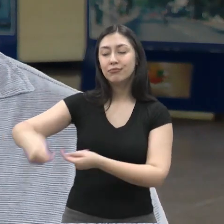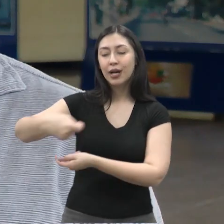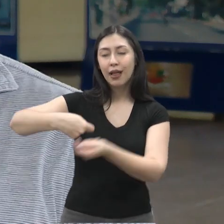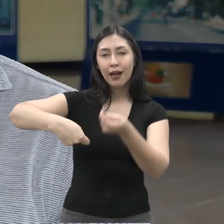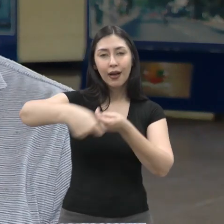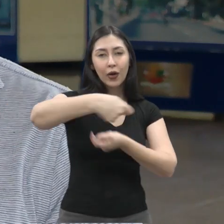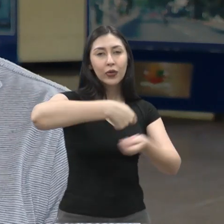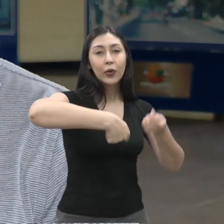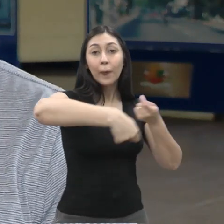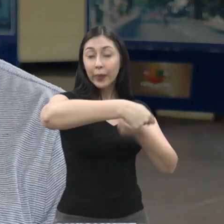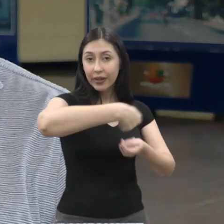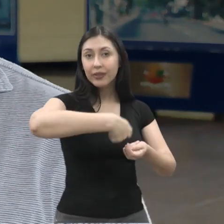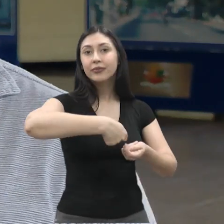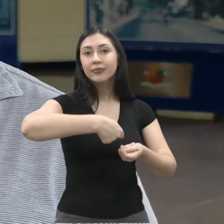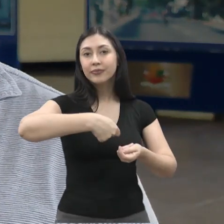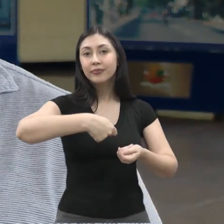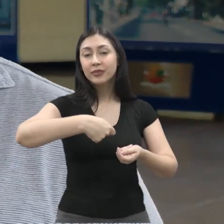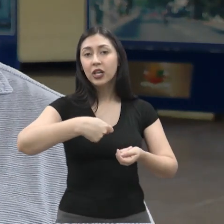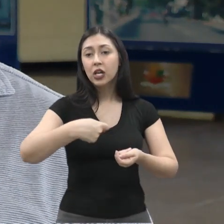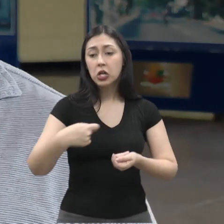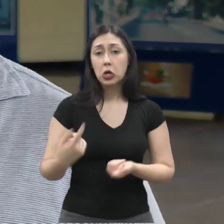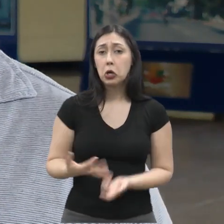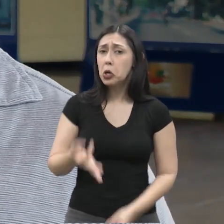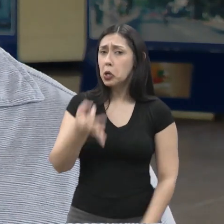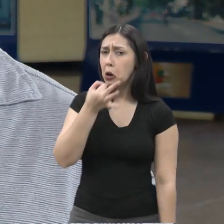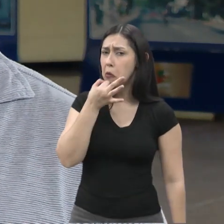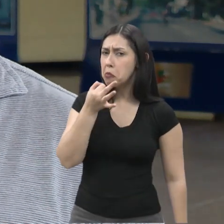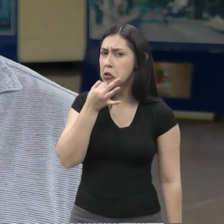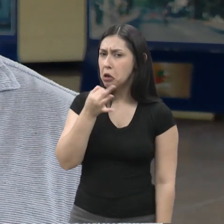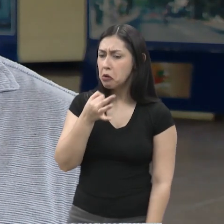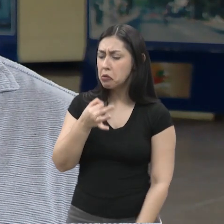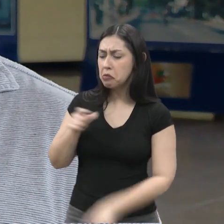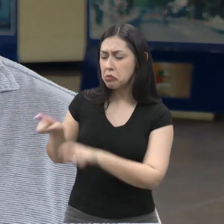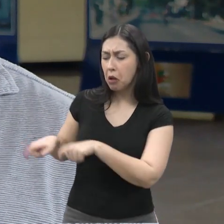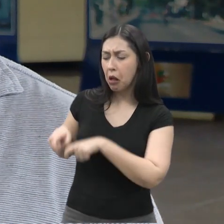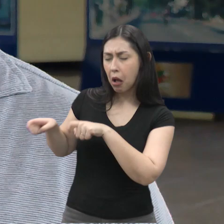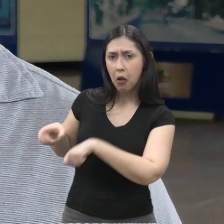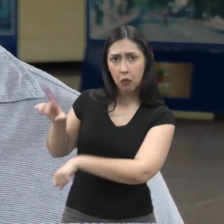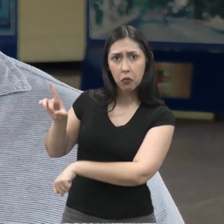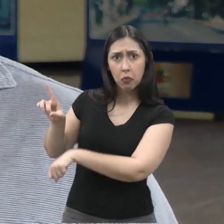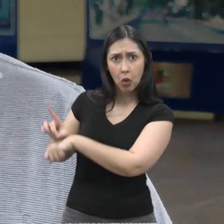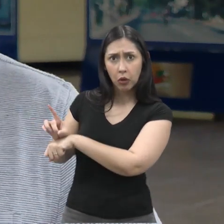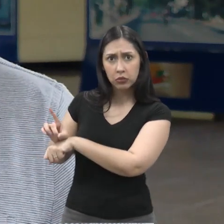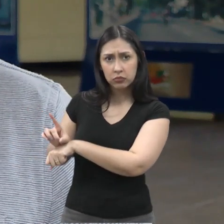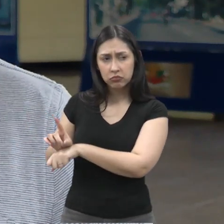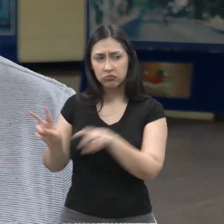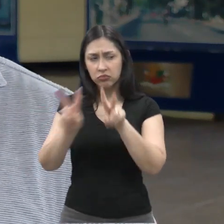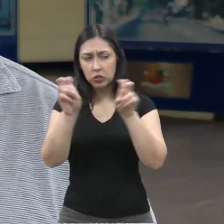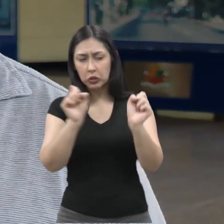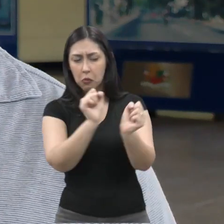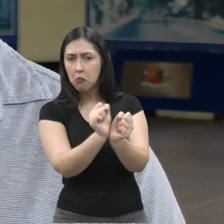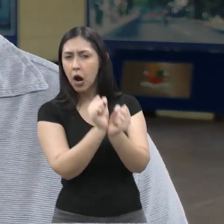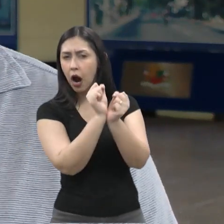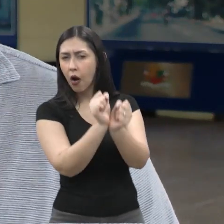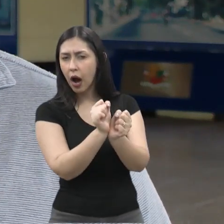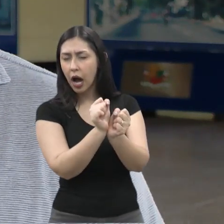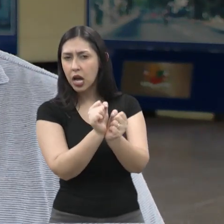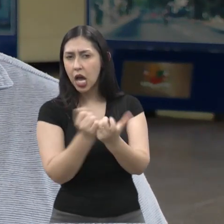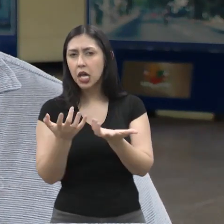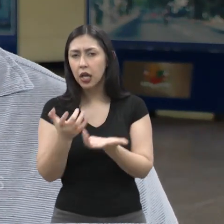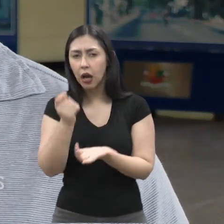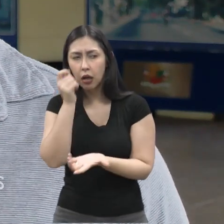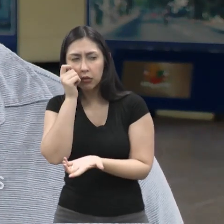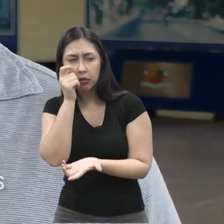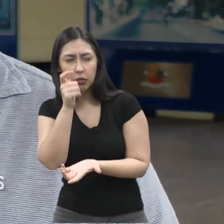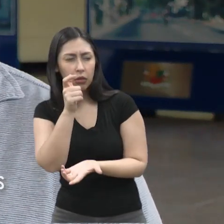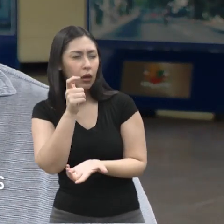desses cafeicultores em torno da escravidão e como eles viam os interesses de São Paulo, e é óbvio que eles